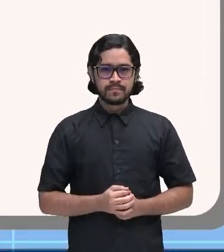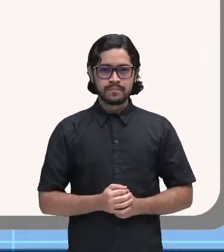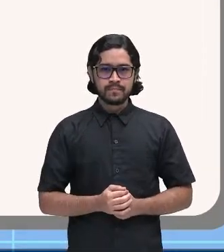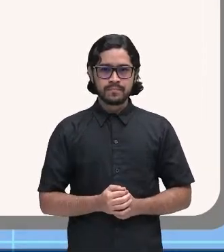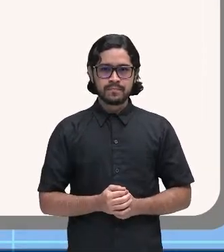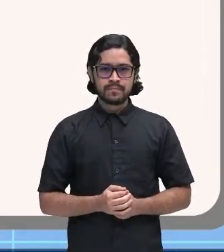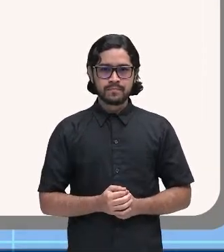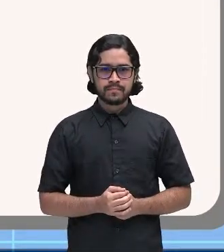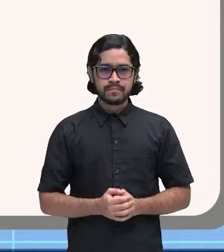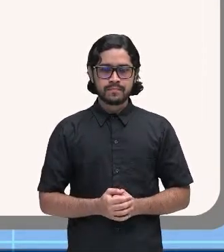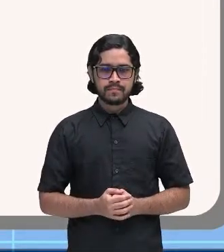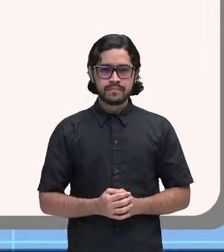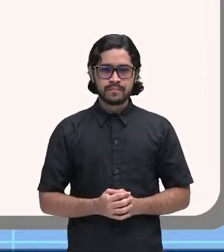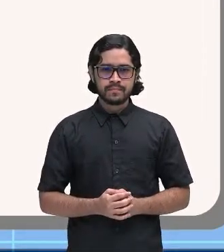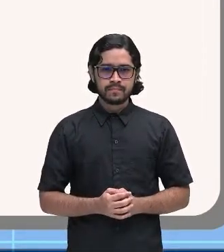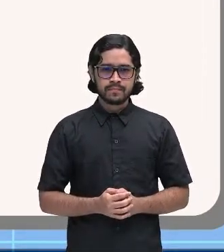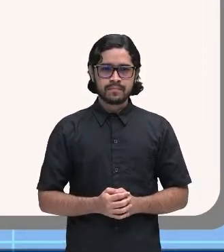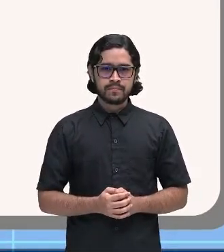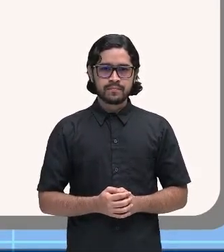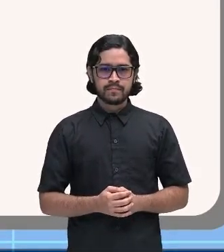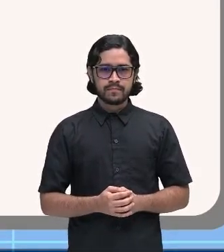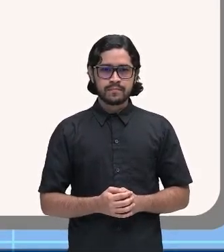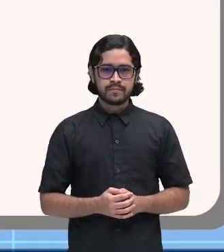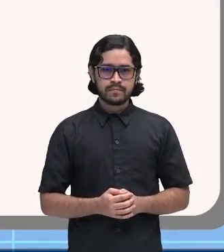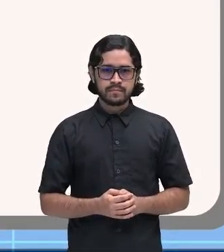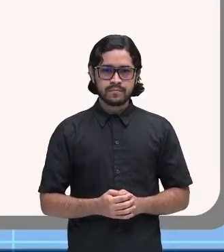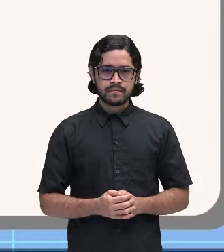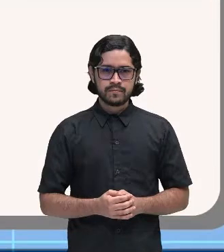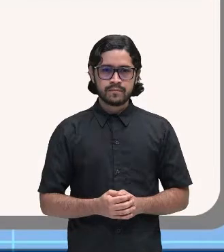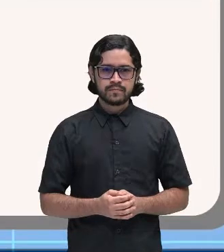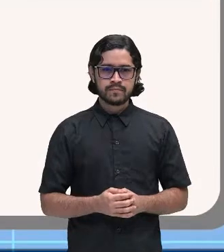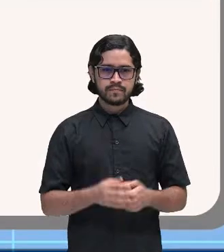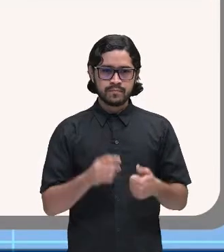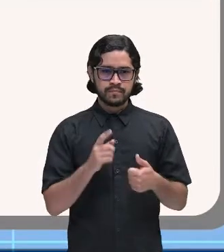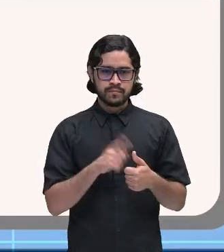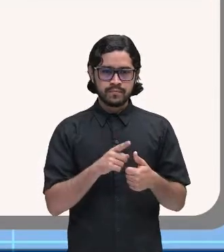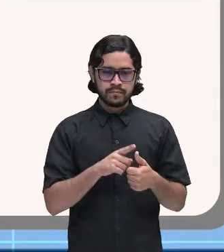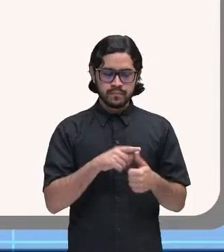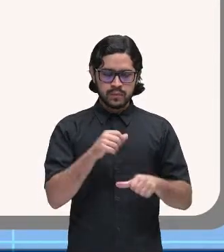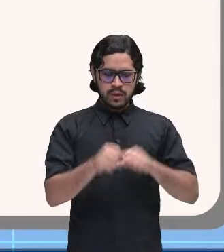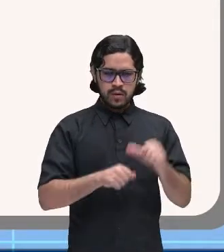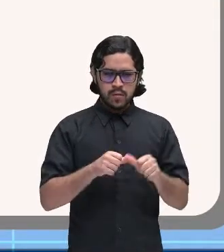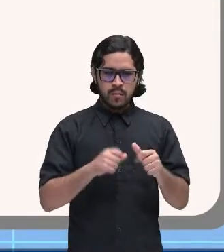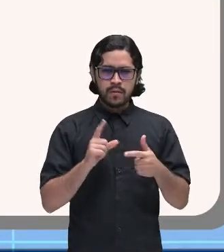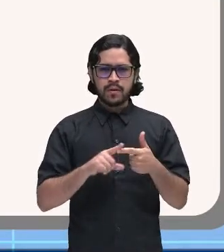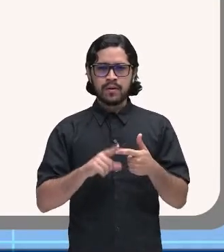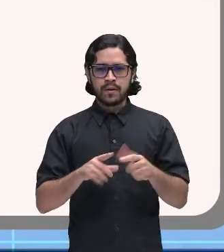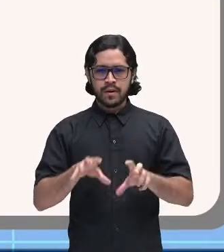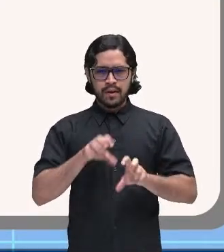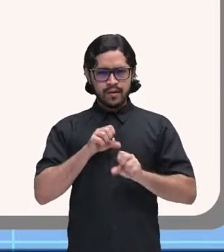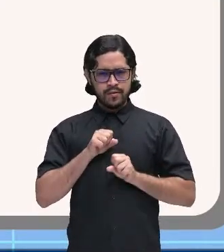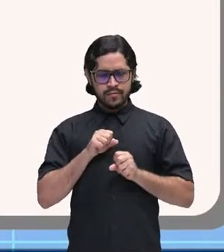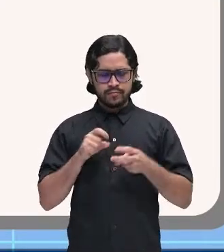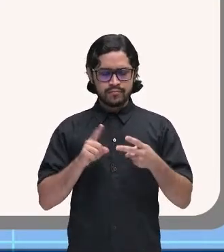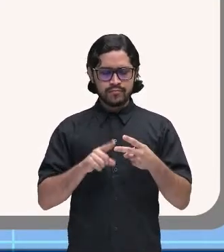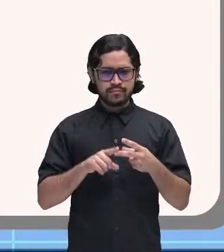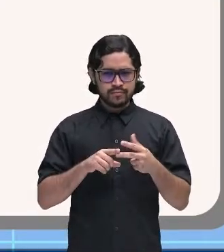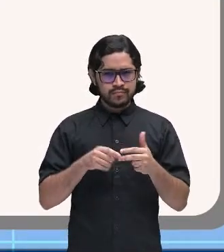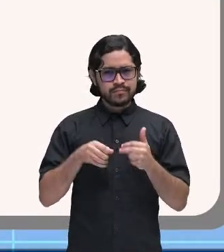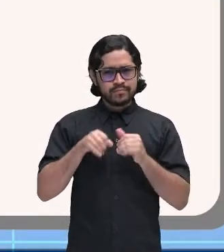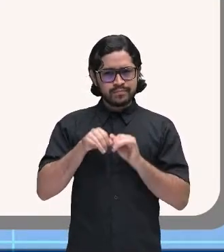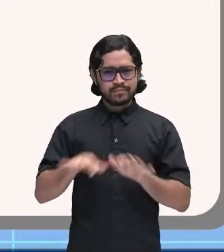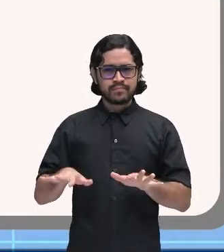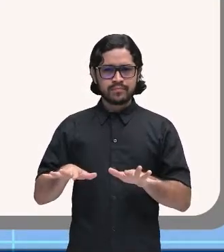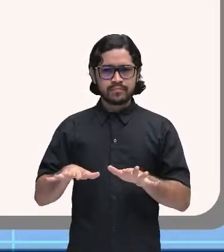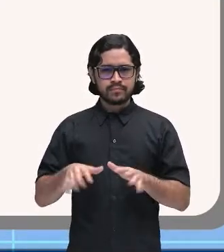Transportar, transformar, absorver e eliminar, certo? Não nessa ordem, né? Mas